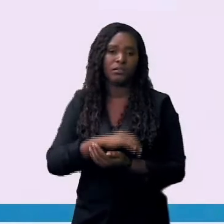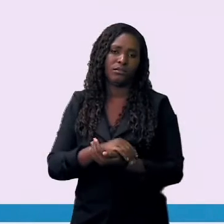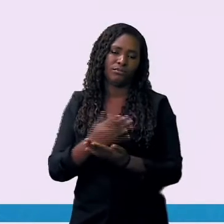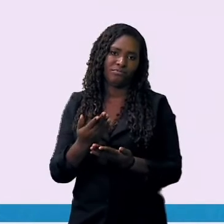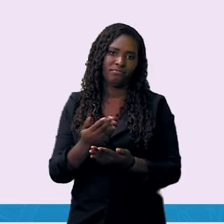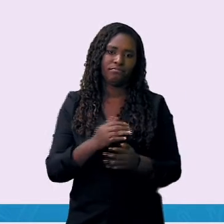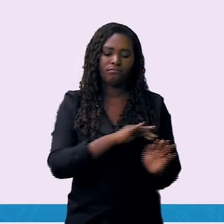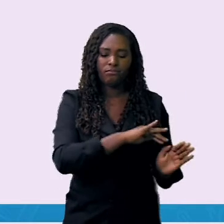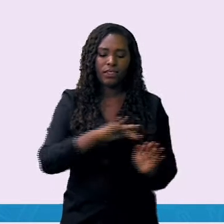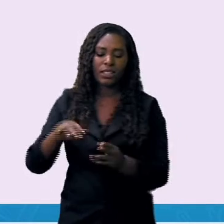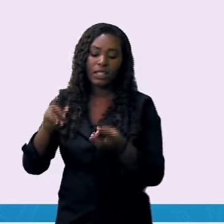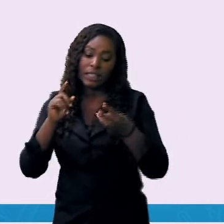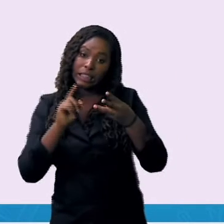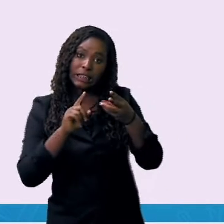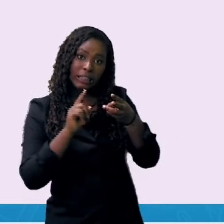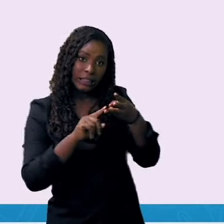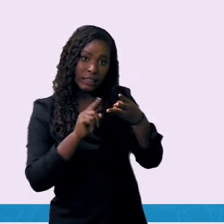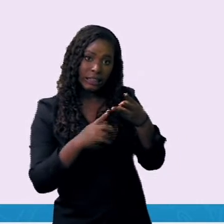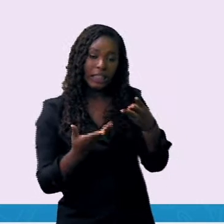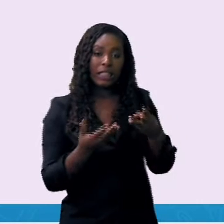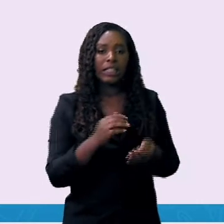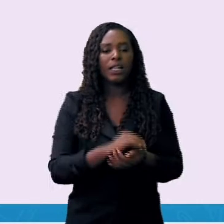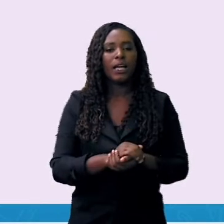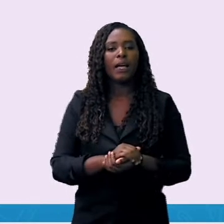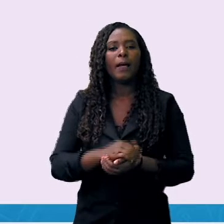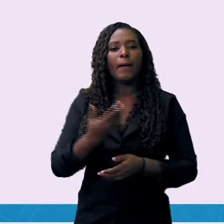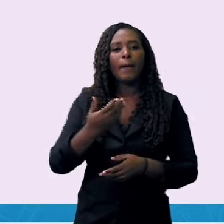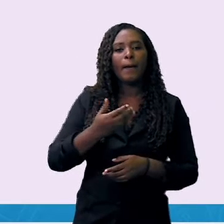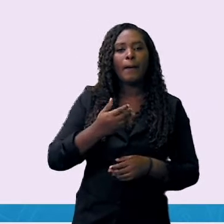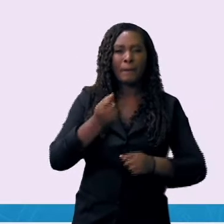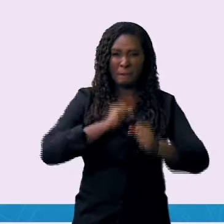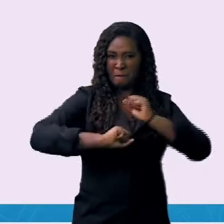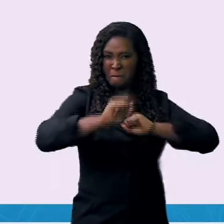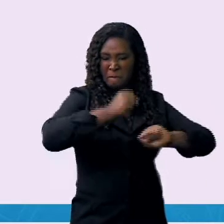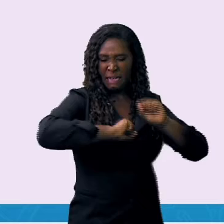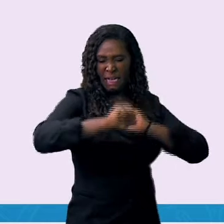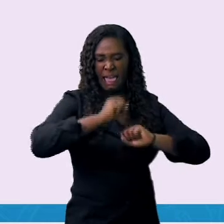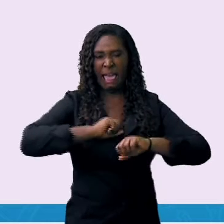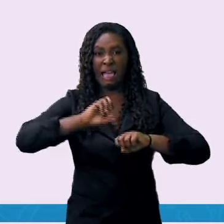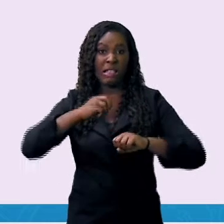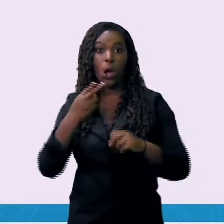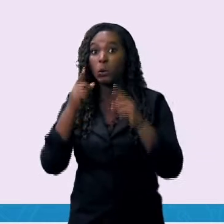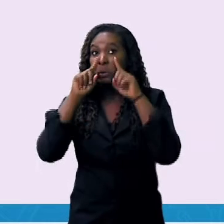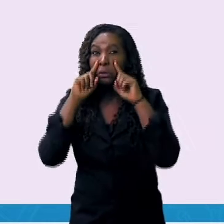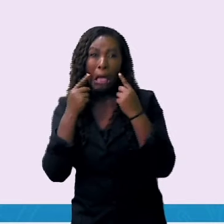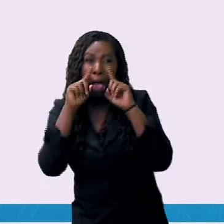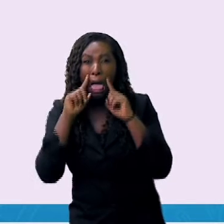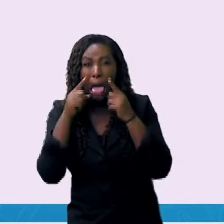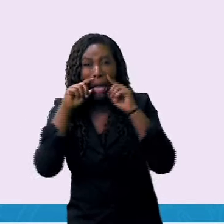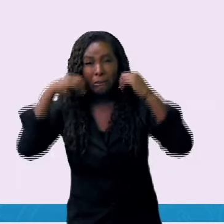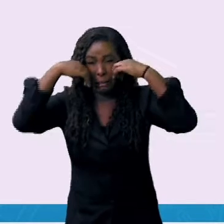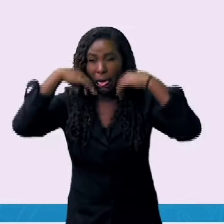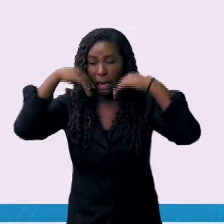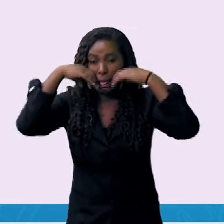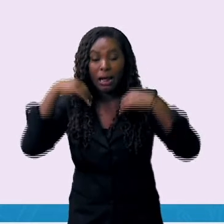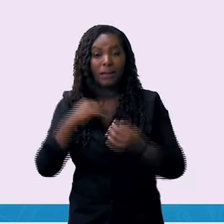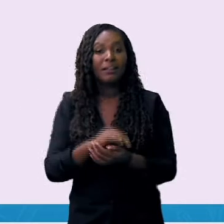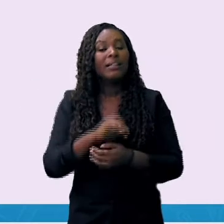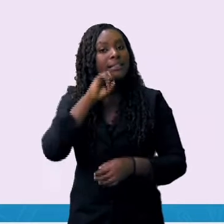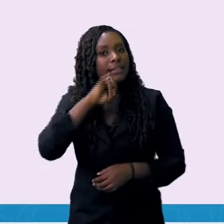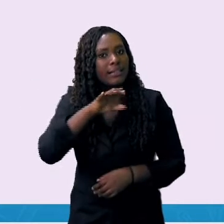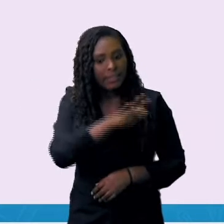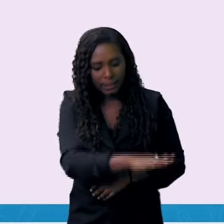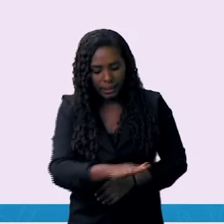Birrenta ou chorão? A birra e as crises de lágrimas servem para manifestar algo que incomoda e é a